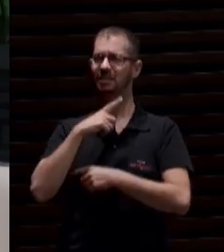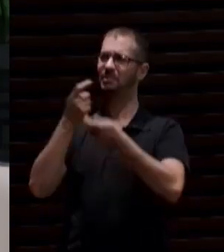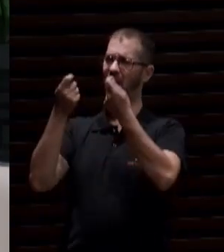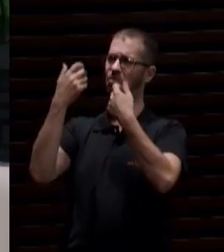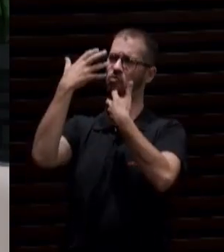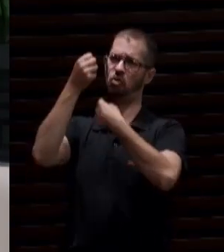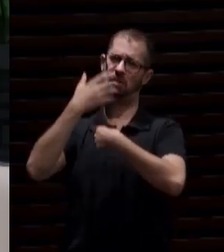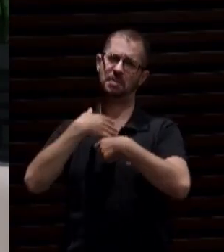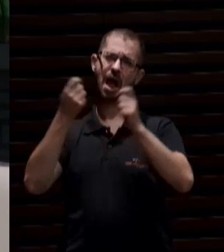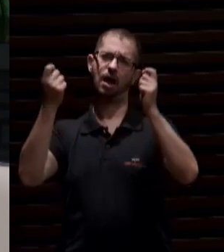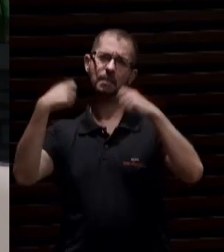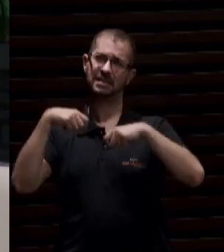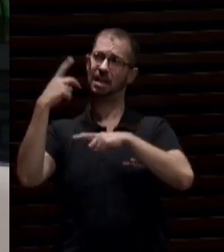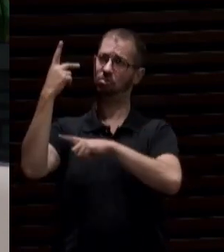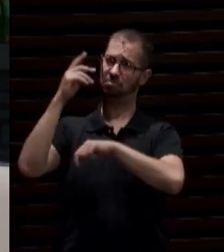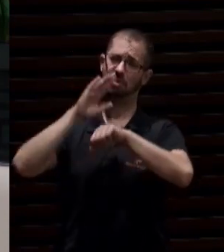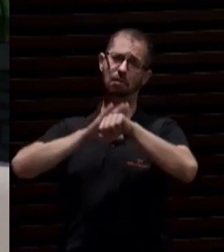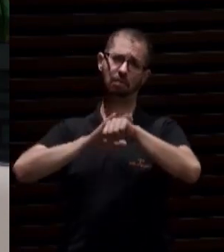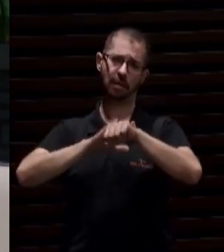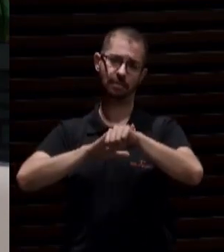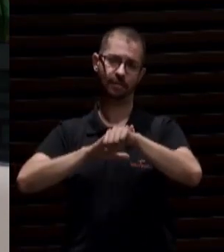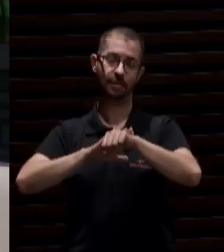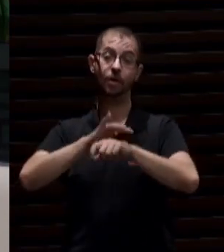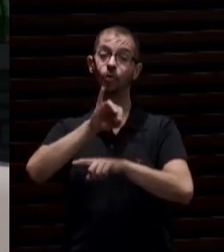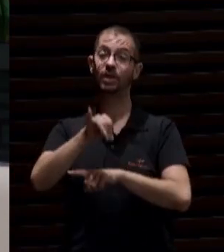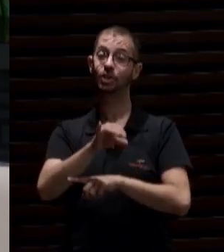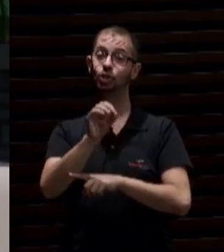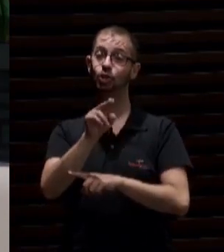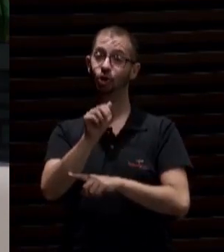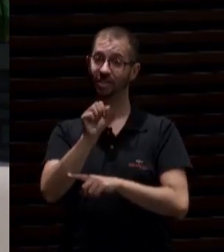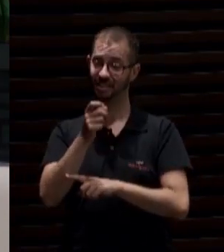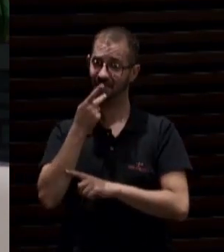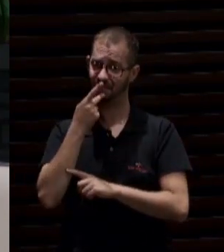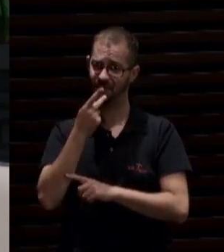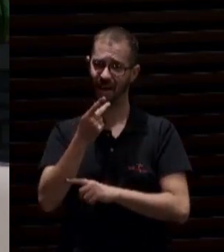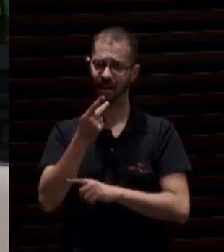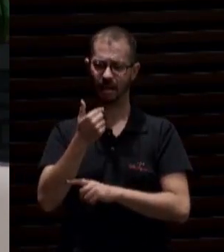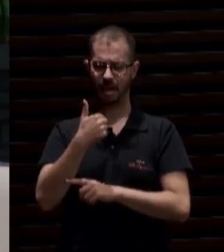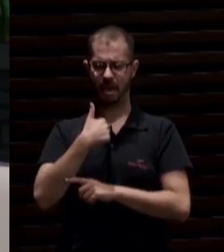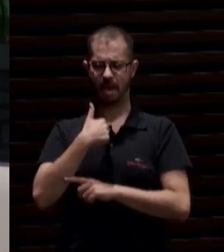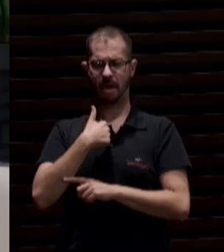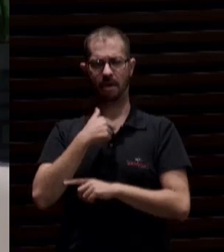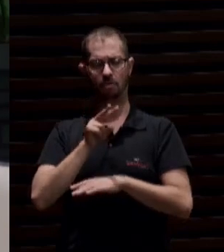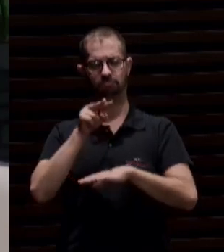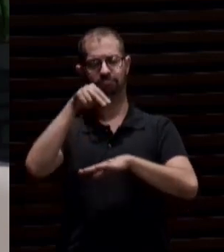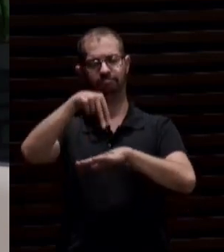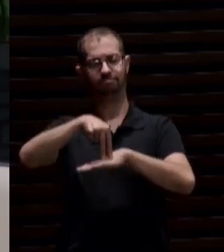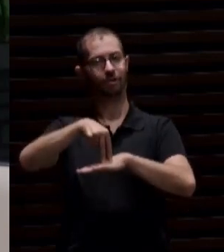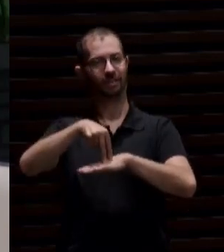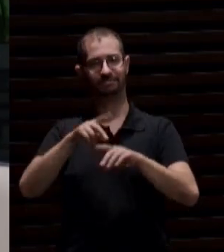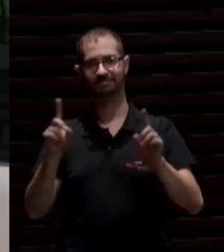capacidade, na tua condição. E o que, que Jonas fala? Ele não fala eu, porém. Ele não